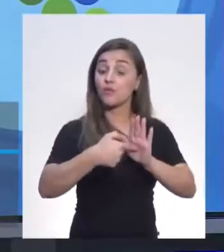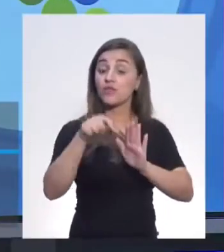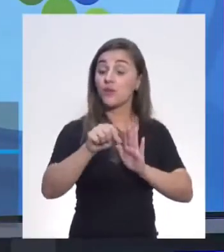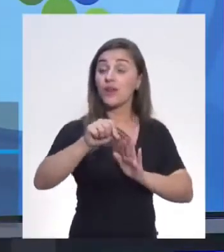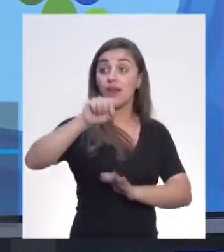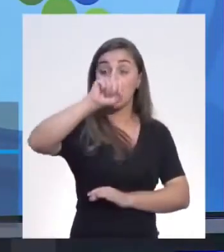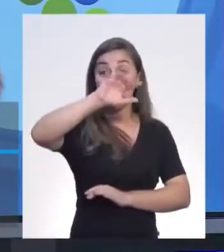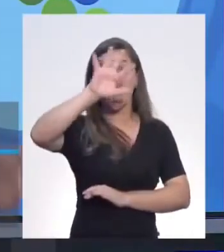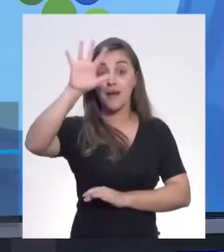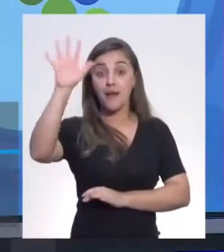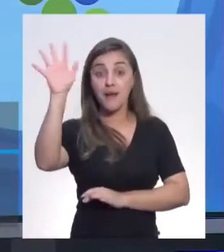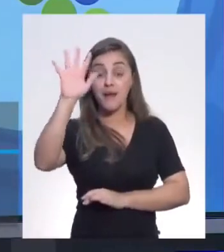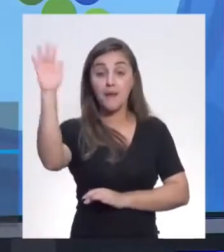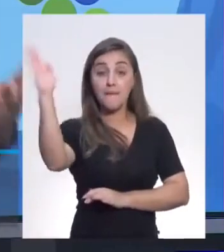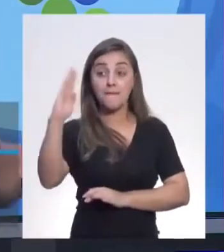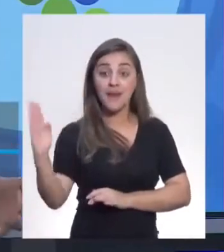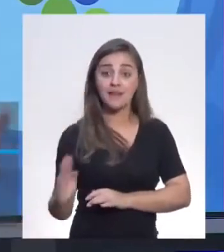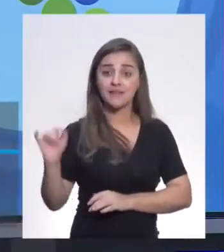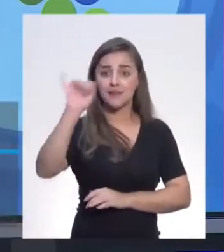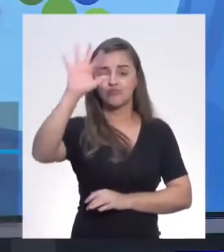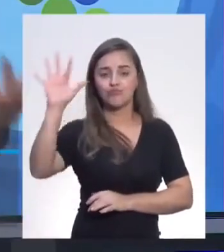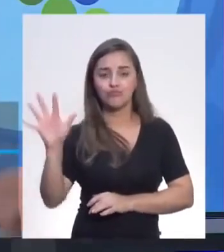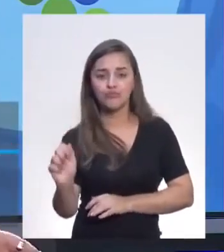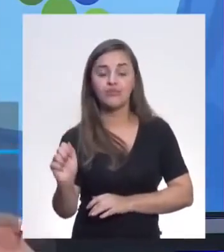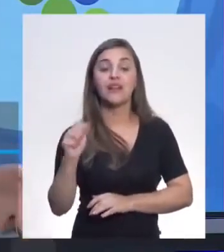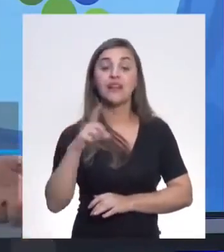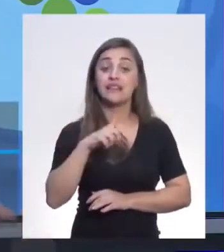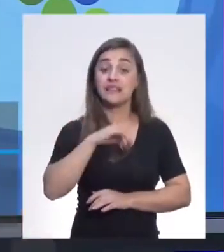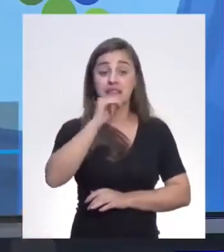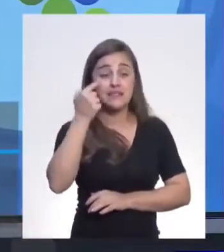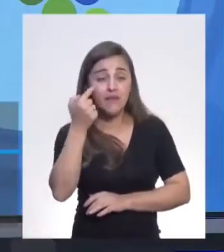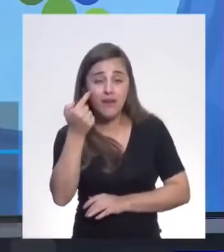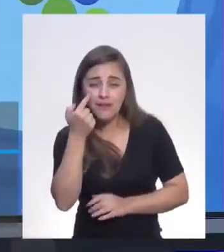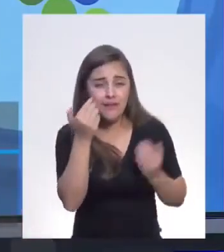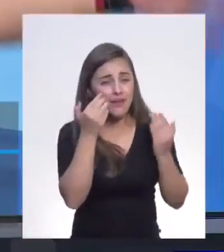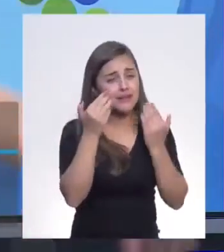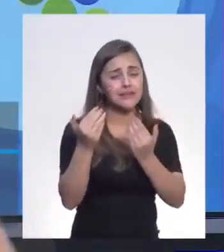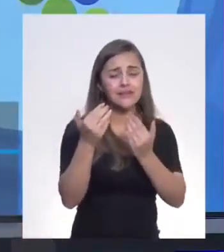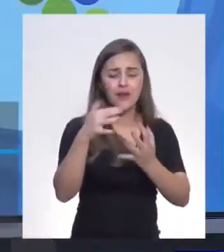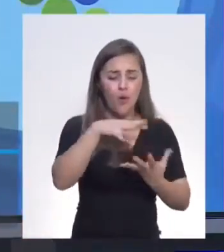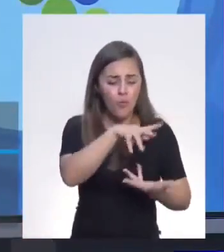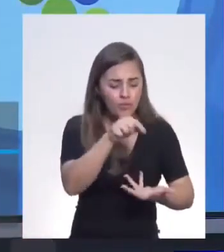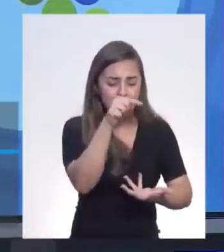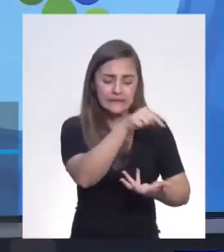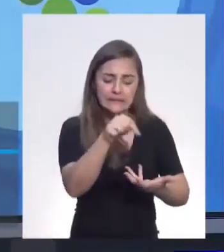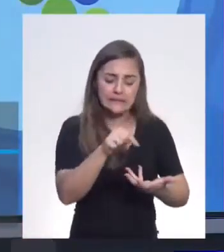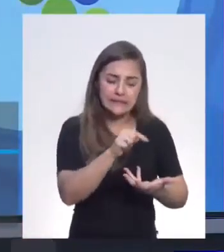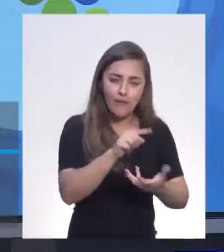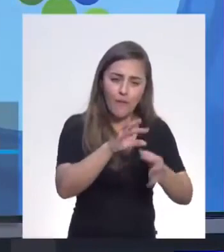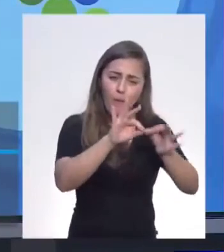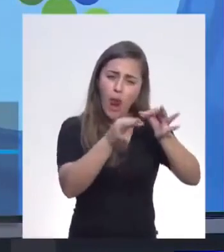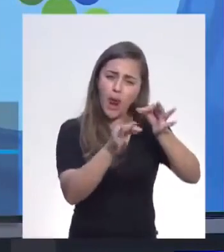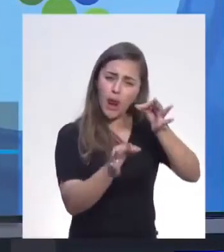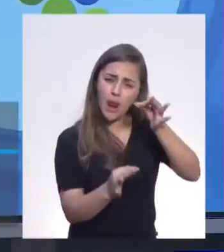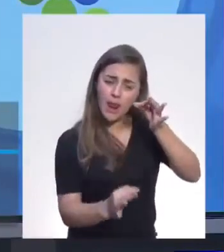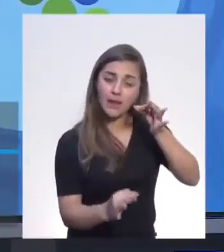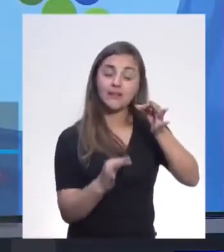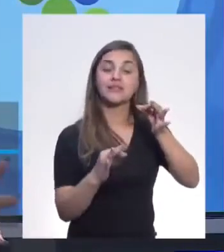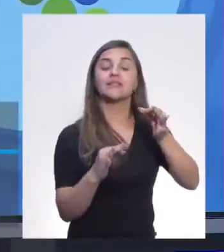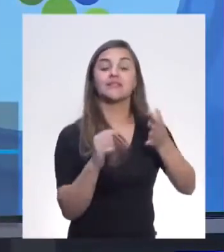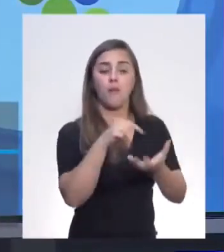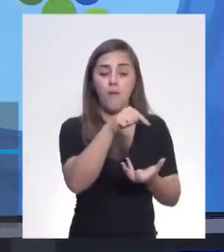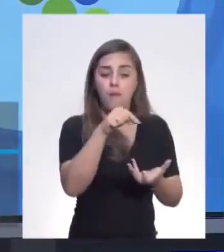gente for ter que ver um movimento negro, entre outras coisas, de cada lugar do mundo, a gente ia ter que ficar aqui para sempre, porque, como eu falei, cada lugar tem a